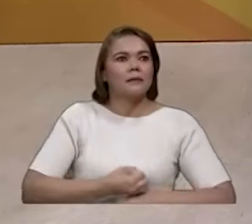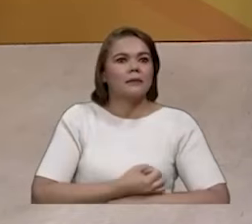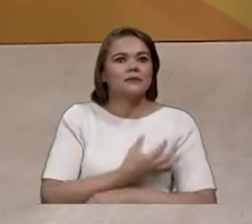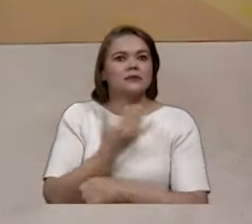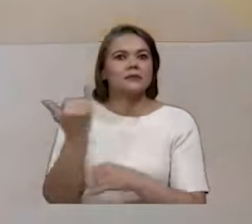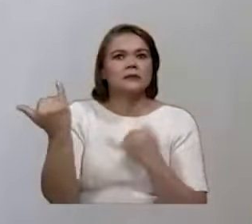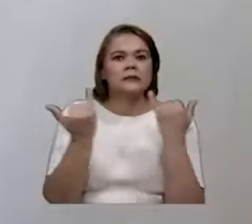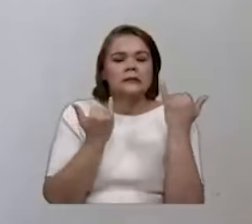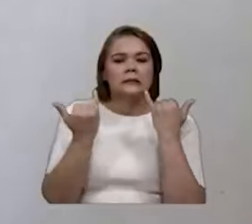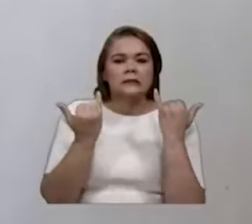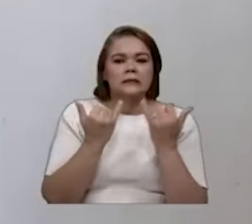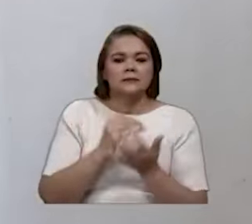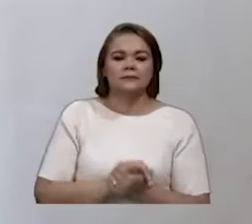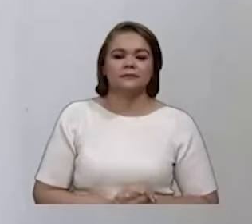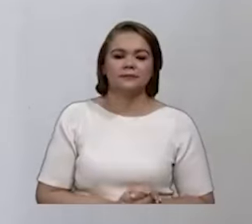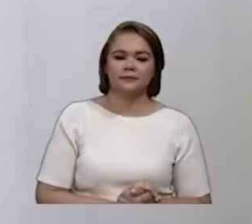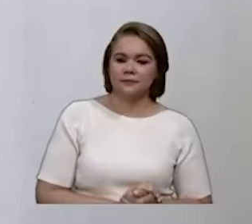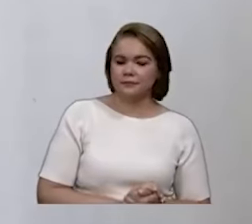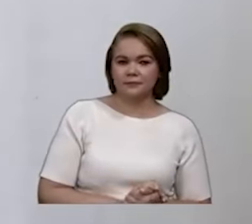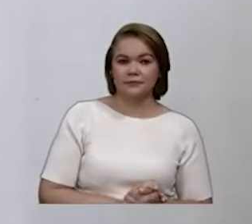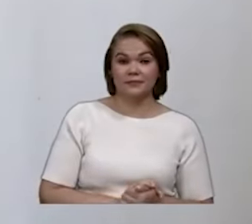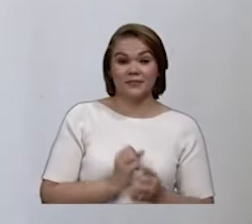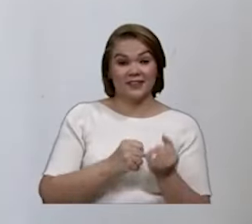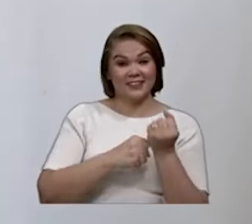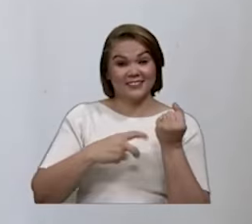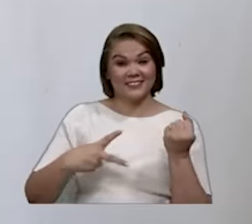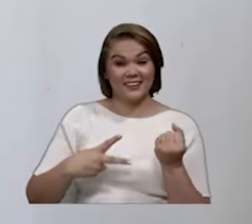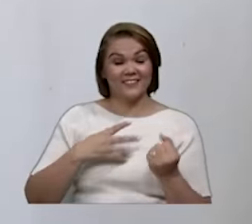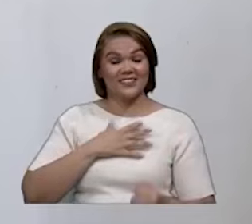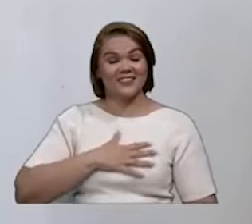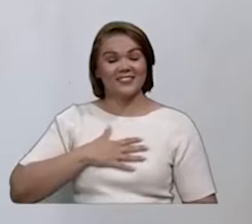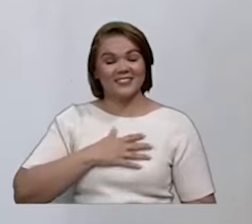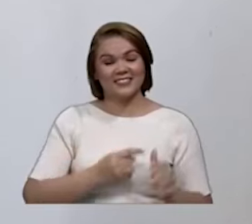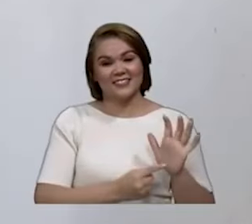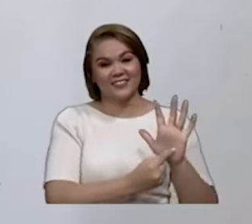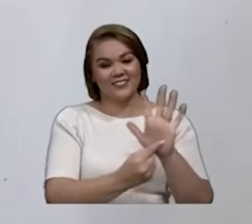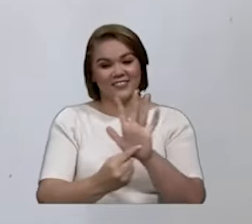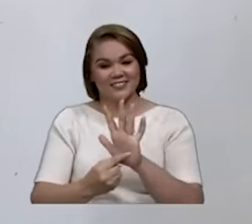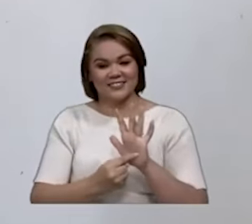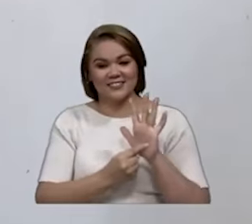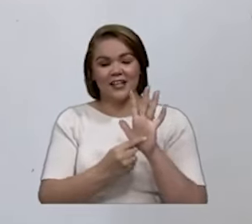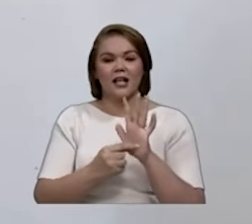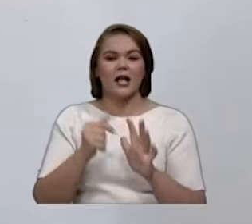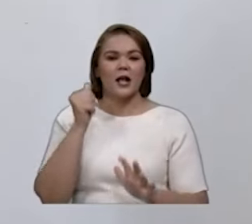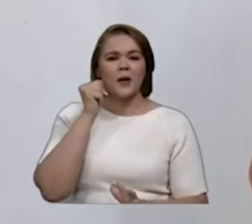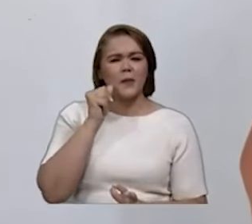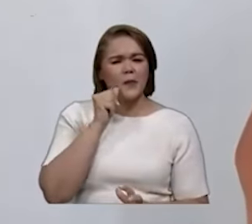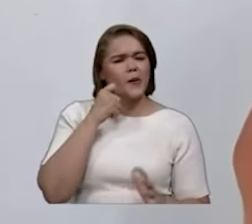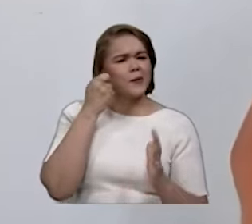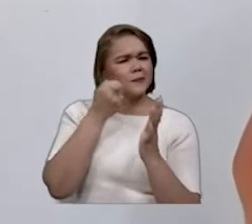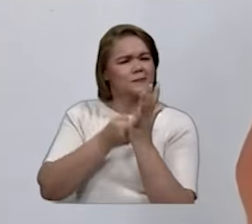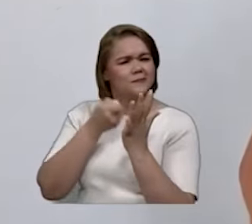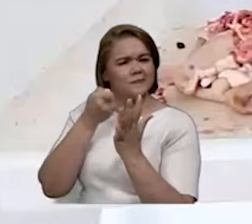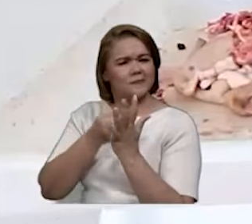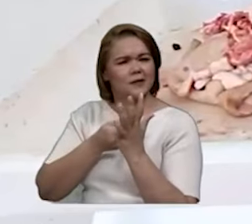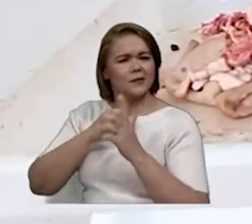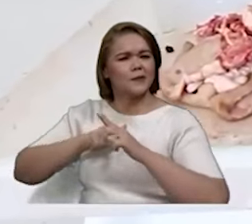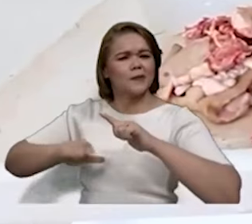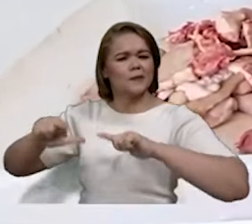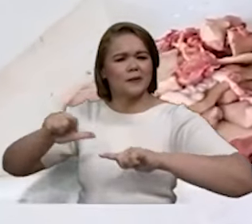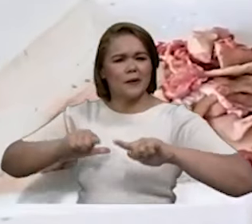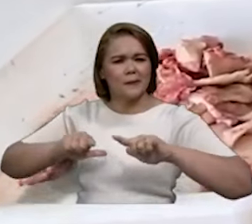ver. O Caju Cap tem o prazer de apresentar essa mulher guerreira, trabalhadora,